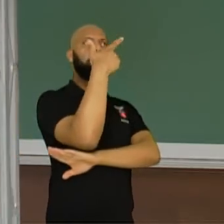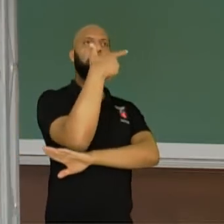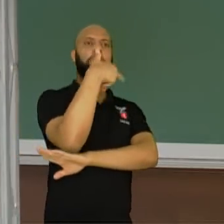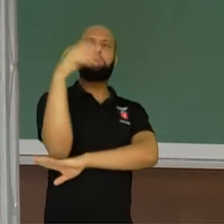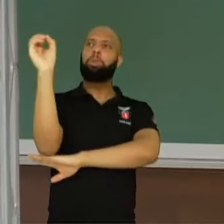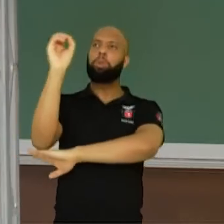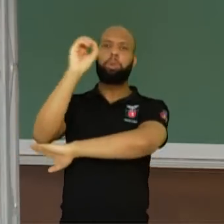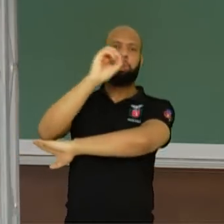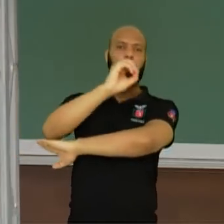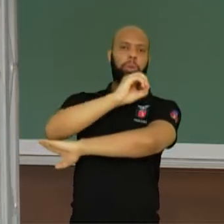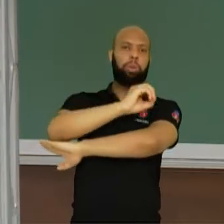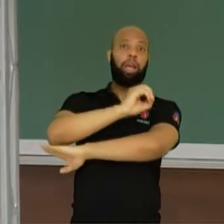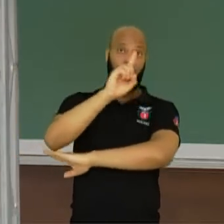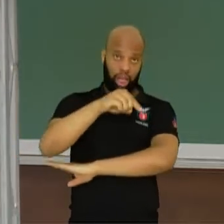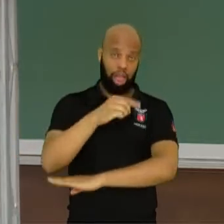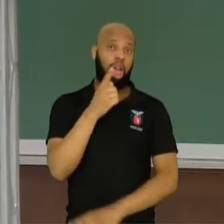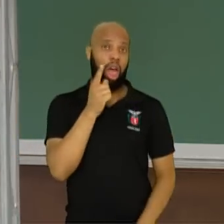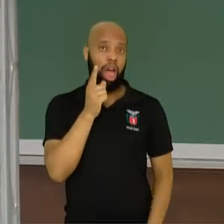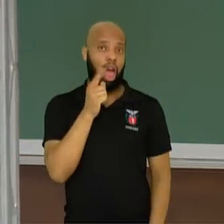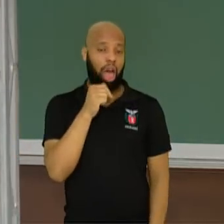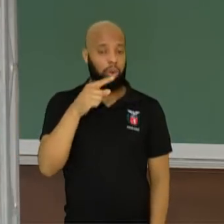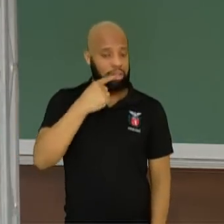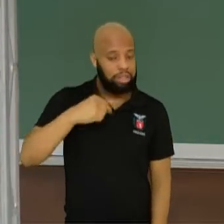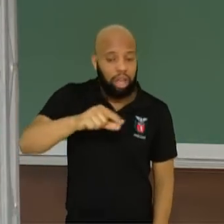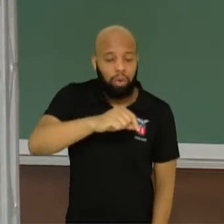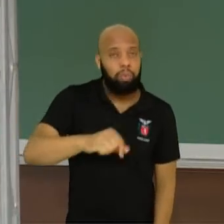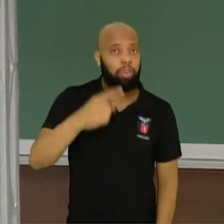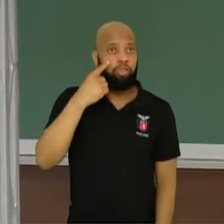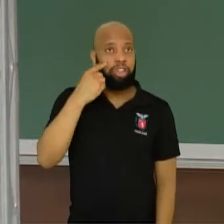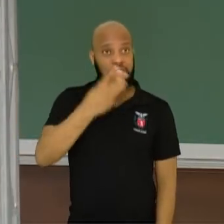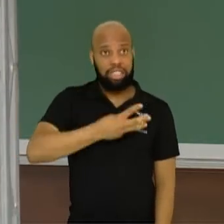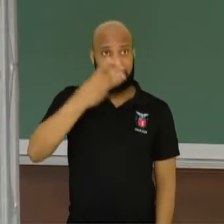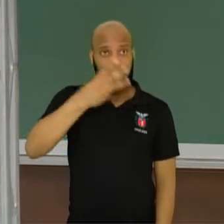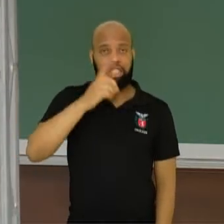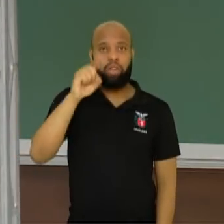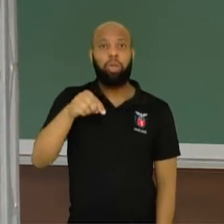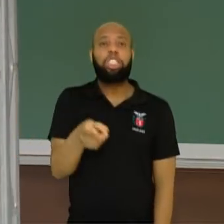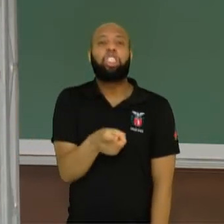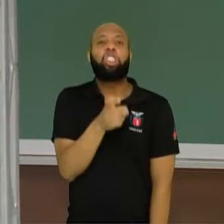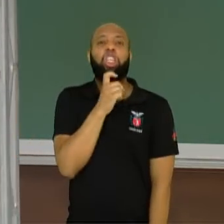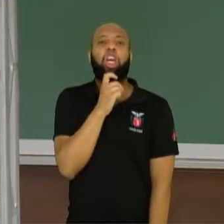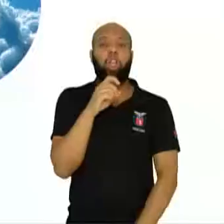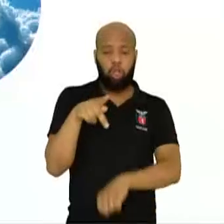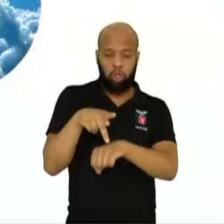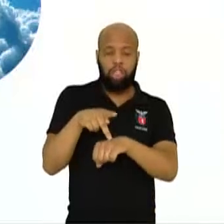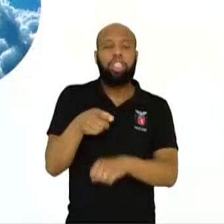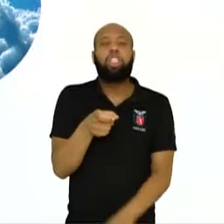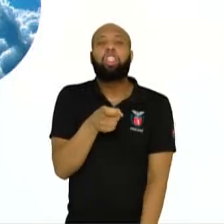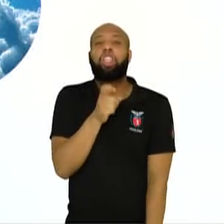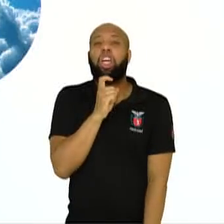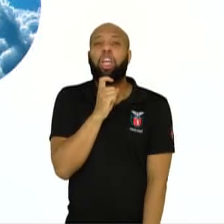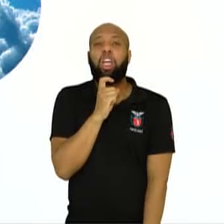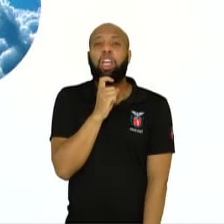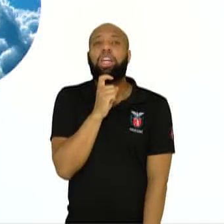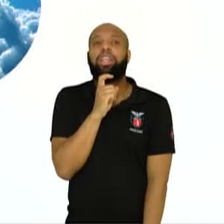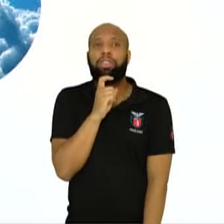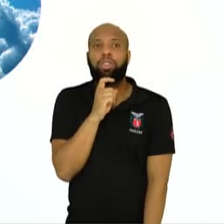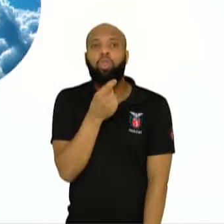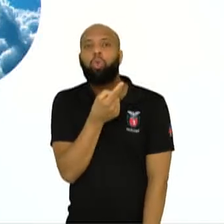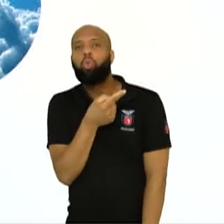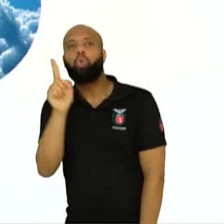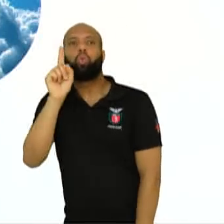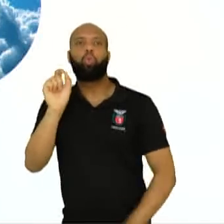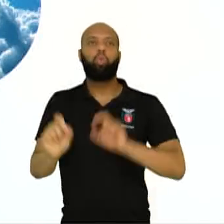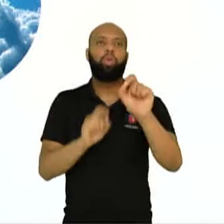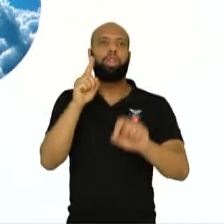de vapor, né? Então eu posso encontrar na natureza, como a gente viu aqui num rio e no oceano, sólido no